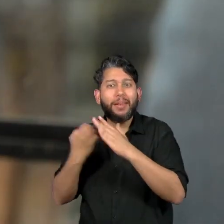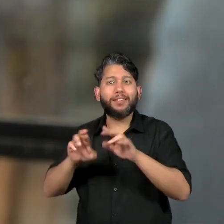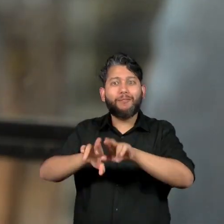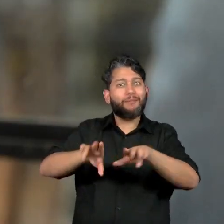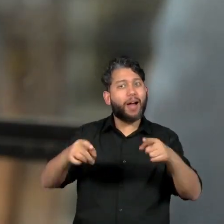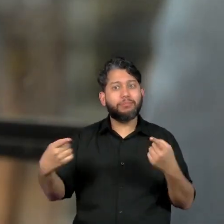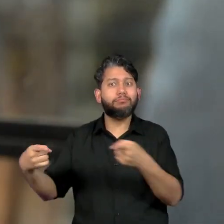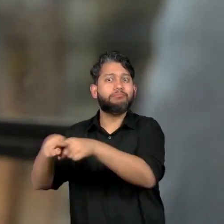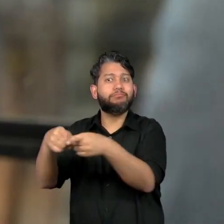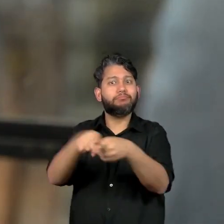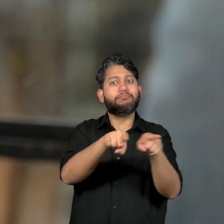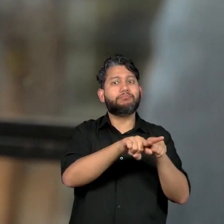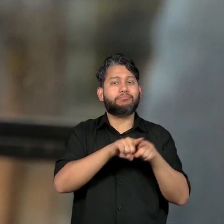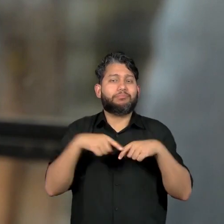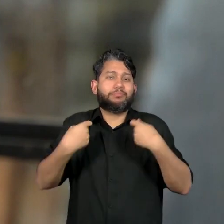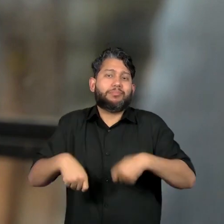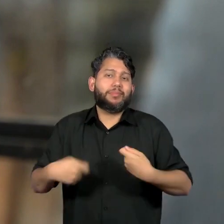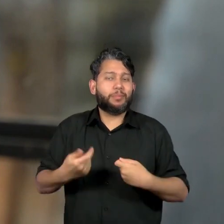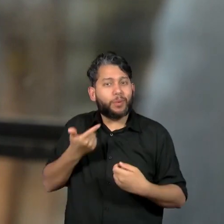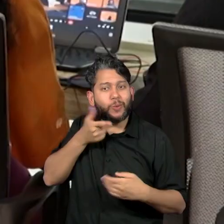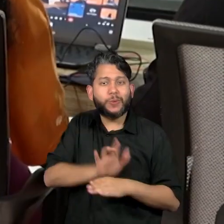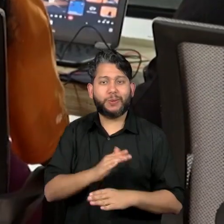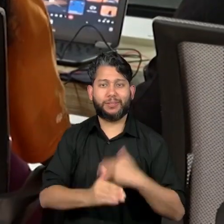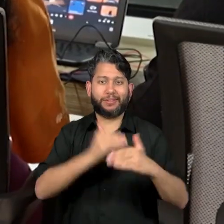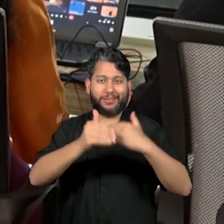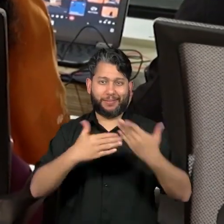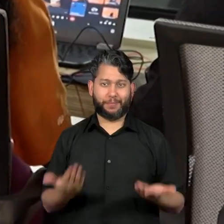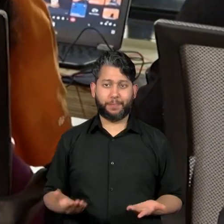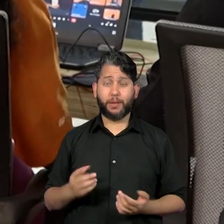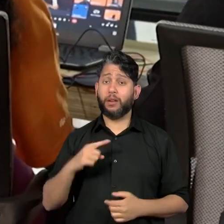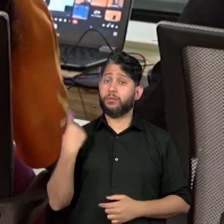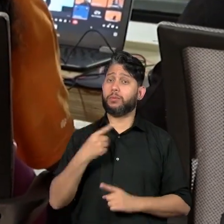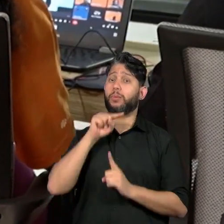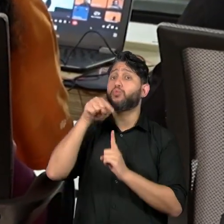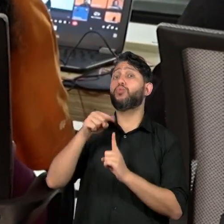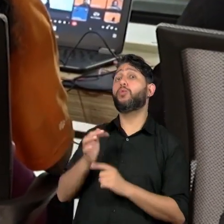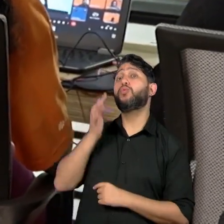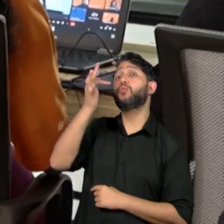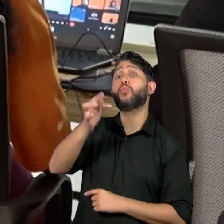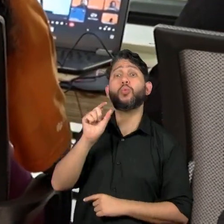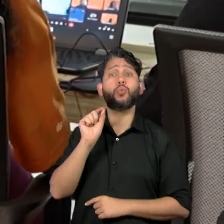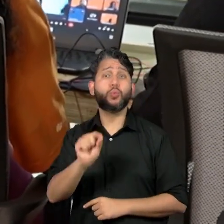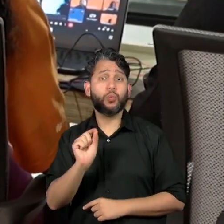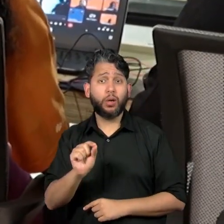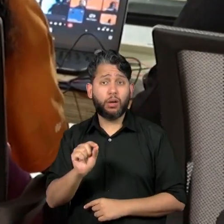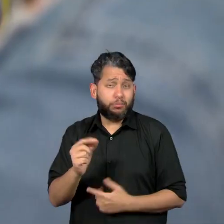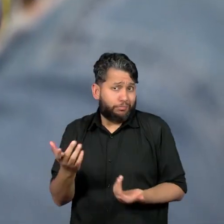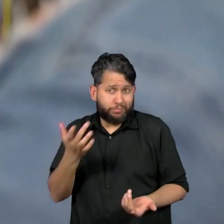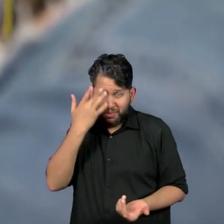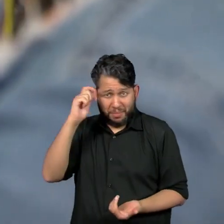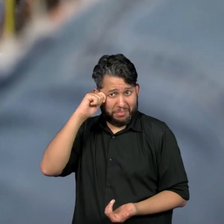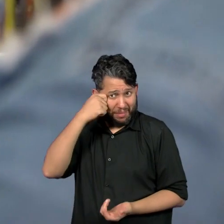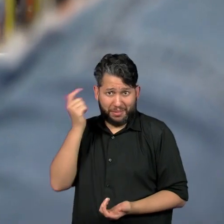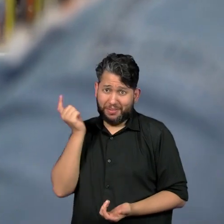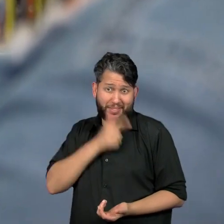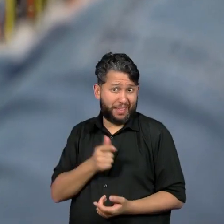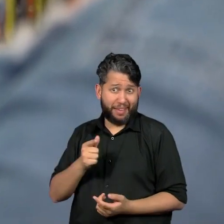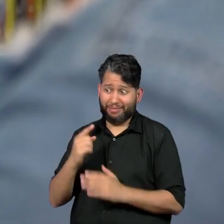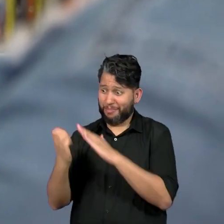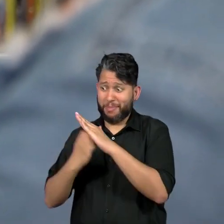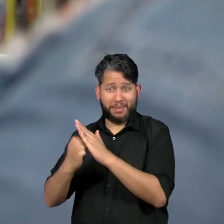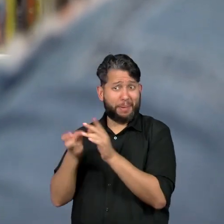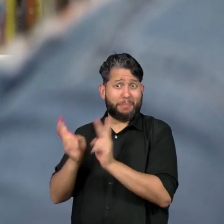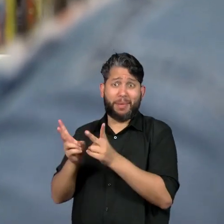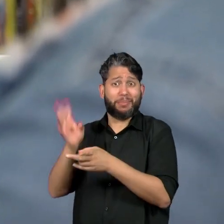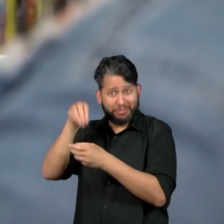interessados nisso. Porque o objetivo lá na frente é que nós possamos ter as nossas empresas de tecnologia funcionando dentro